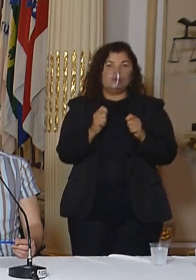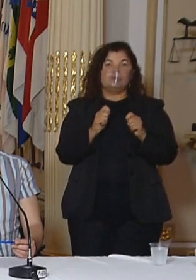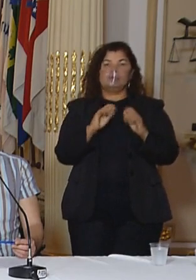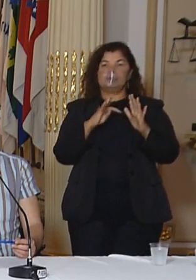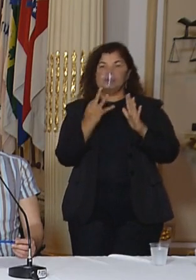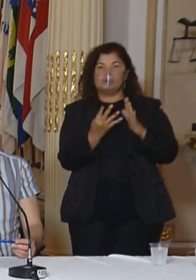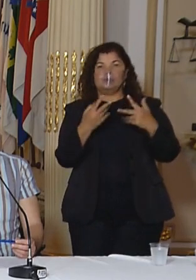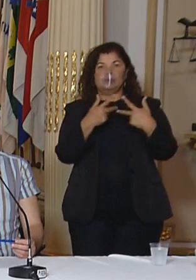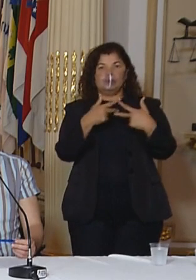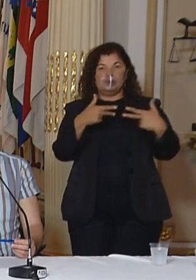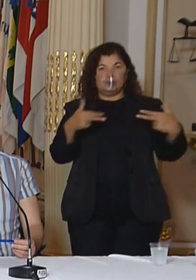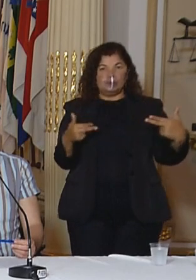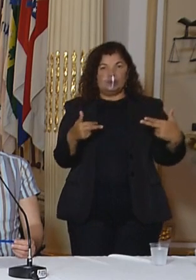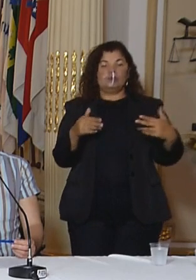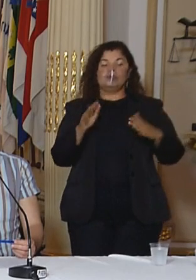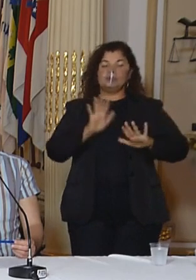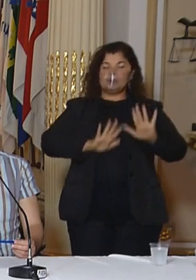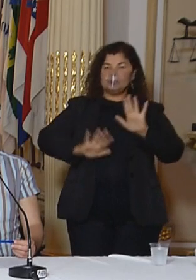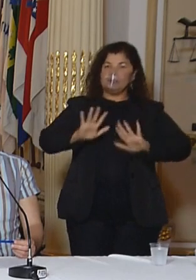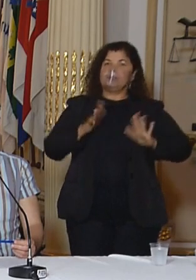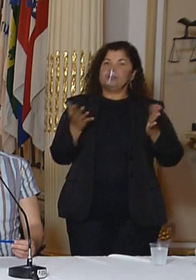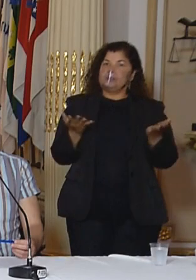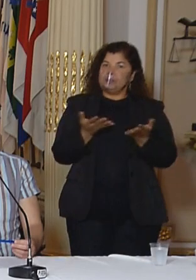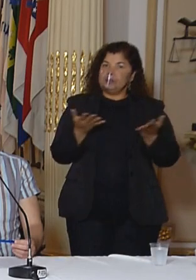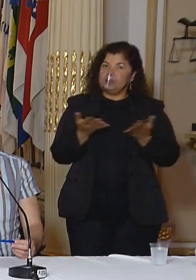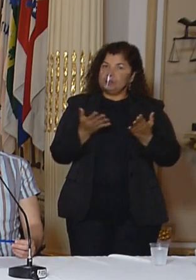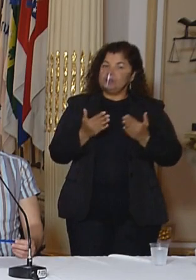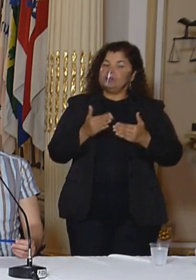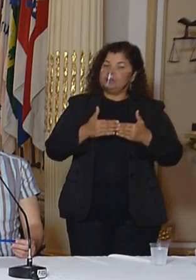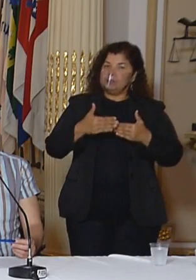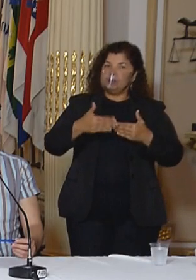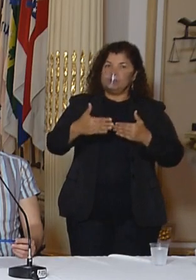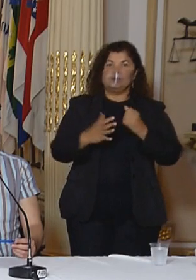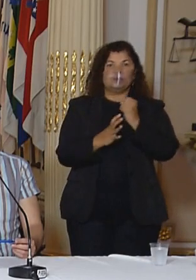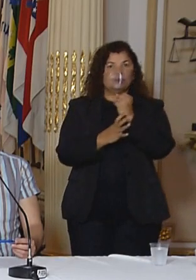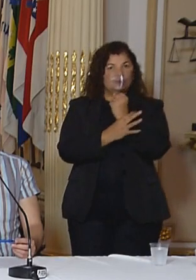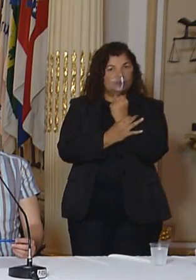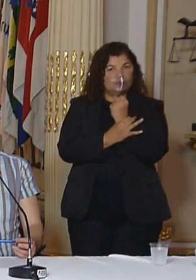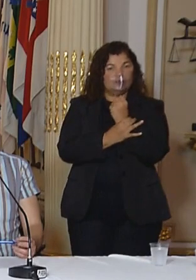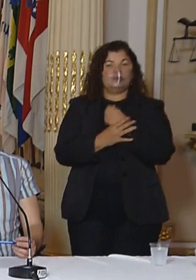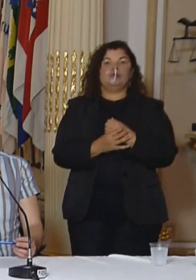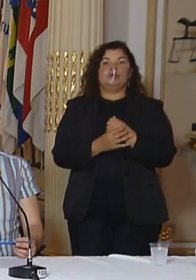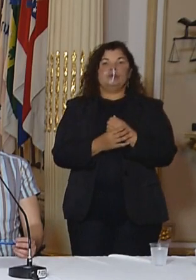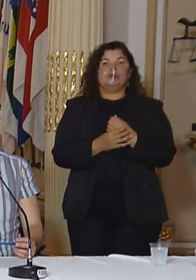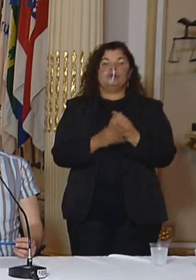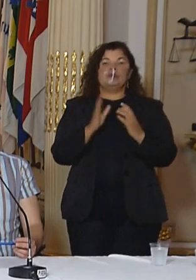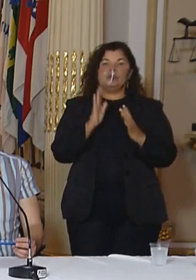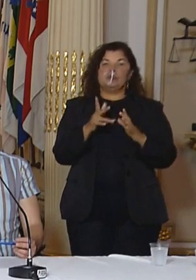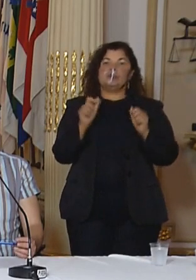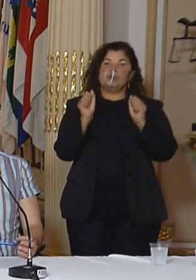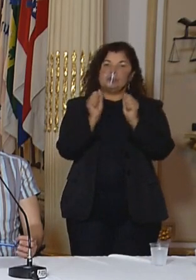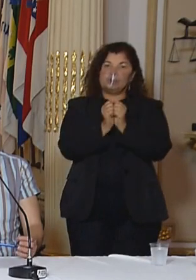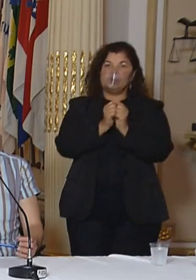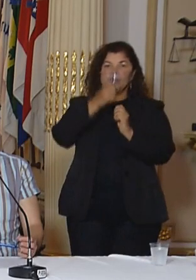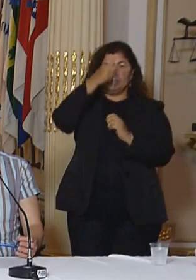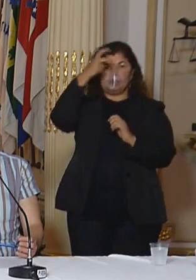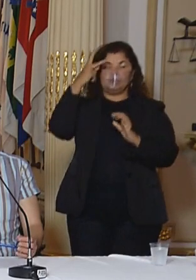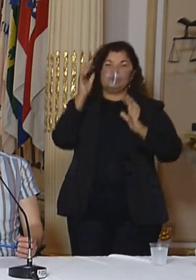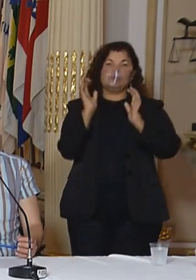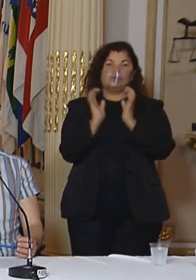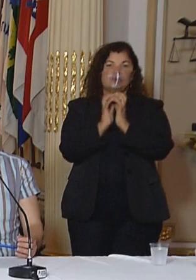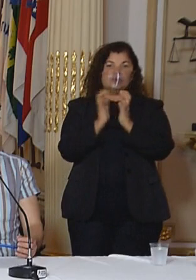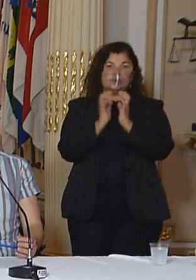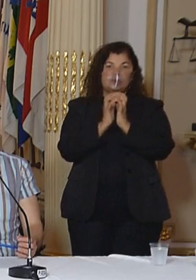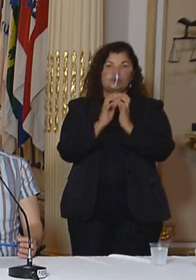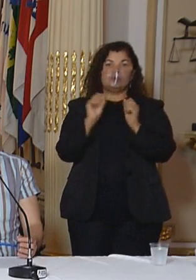e de forma extremamente cautelosa e segura. Além disso, fizemos junto com a Prefeitura do Recife